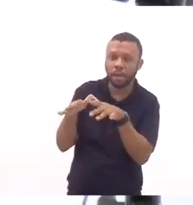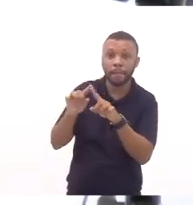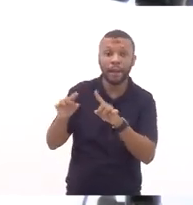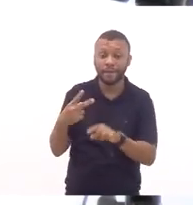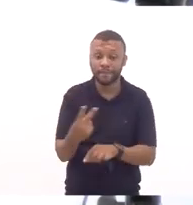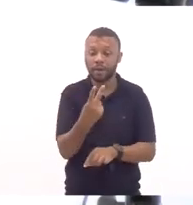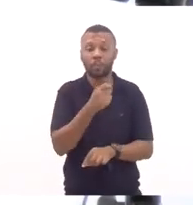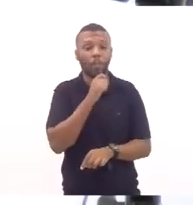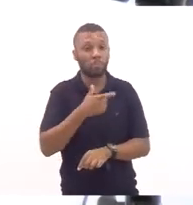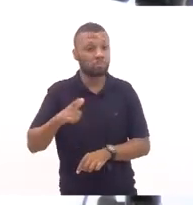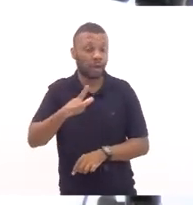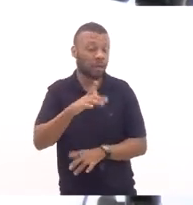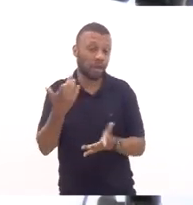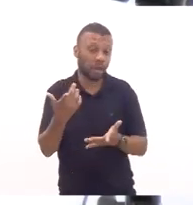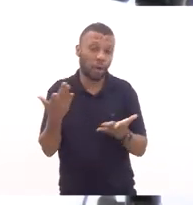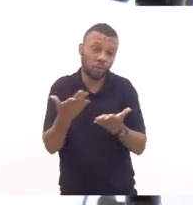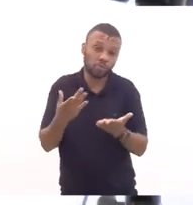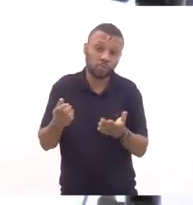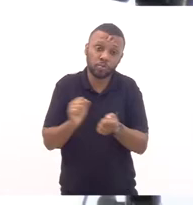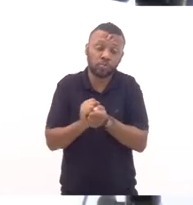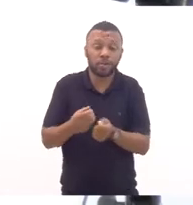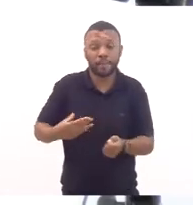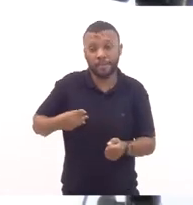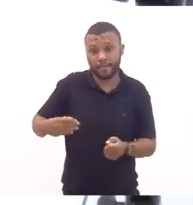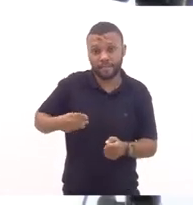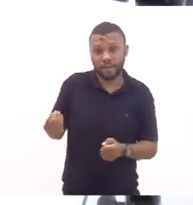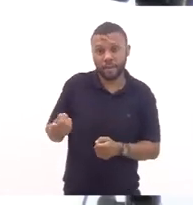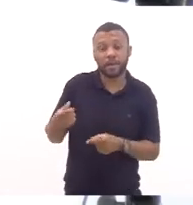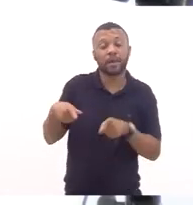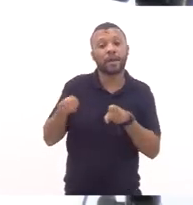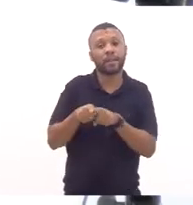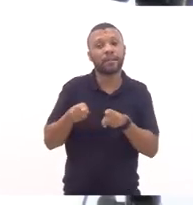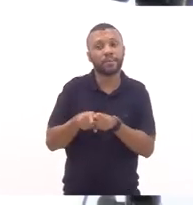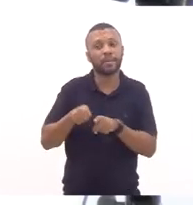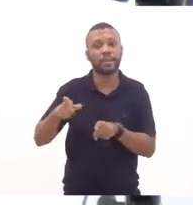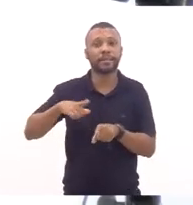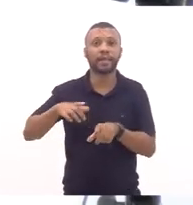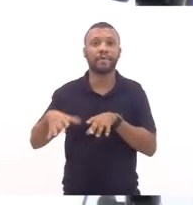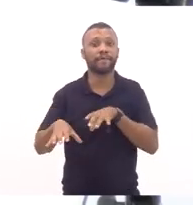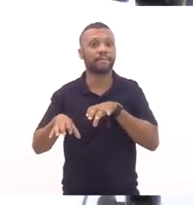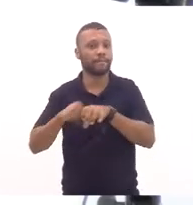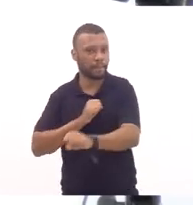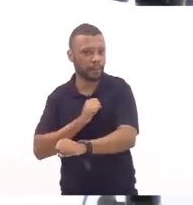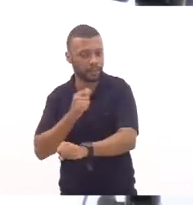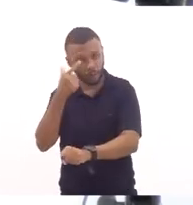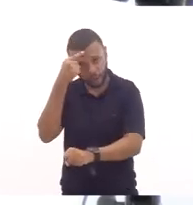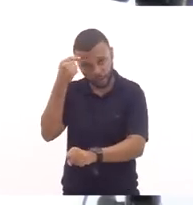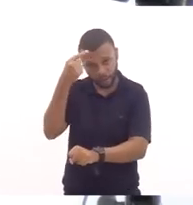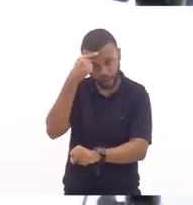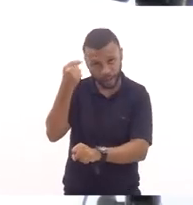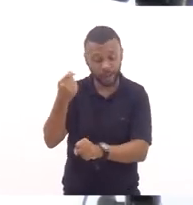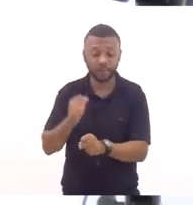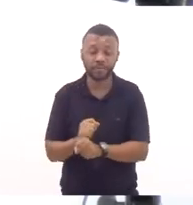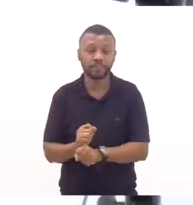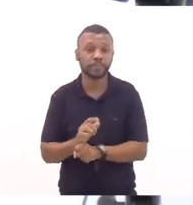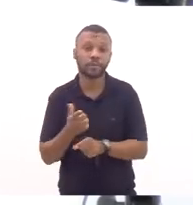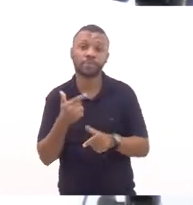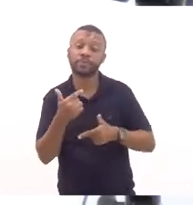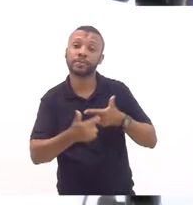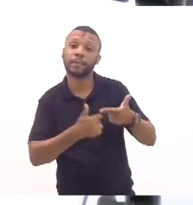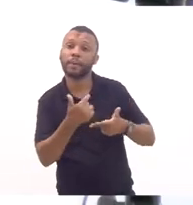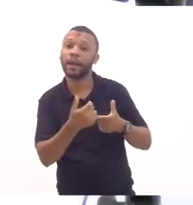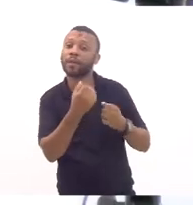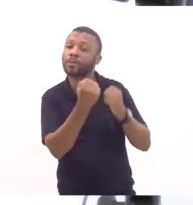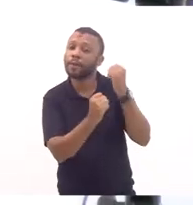aqui com a minha filha hoje, e ela também tem formação e trabalha numa empresa